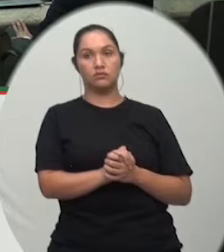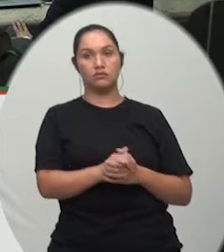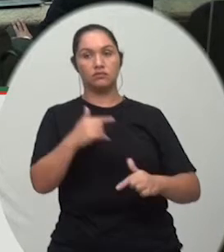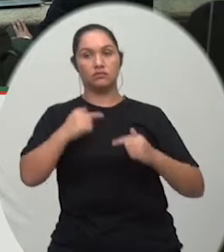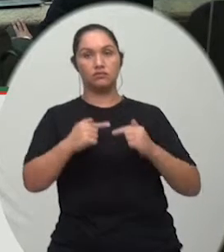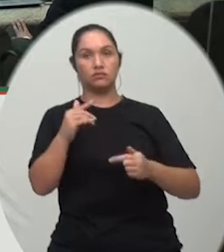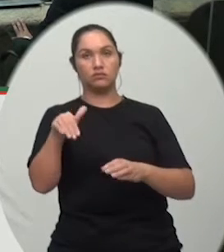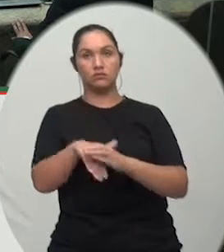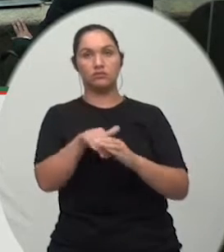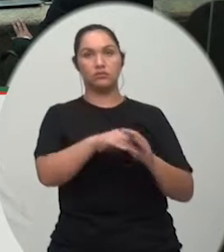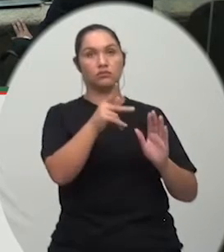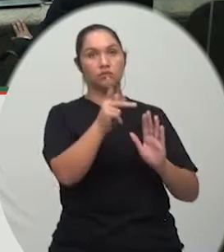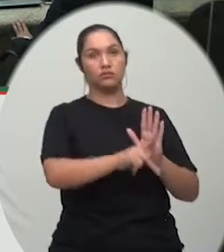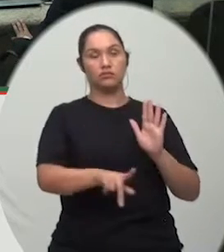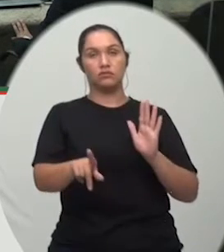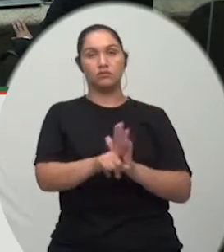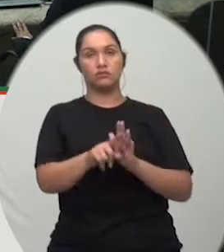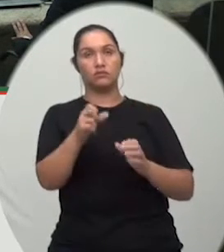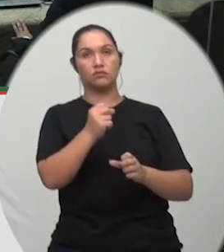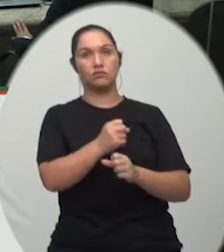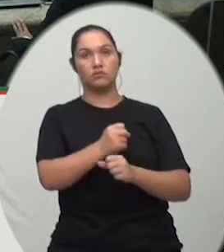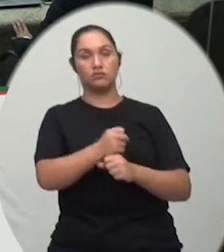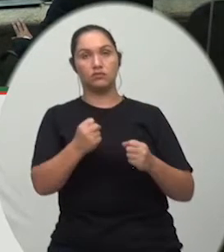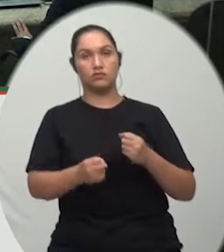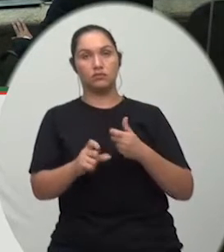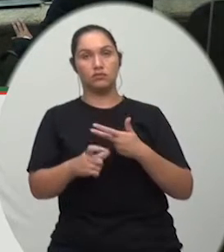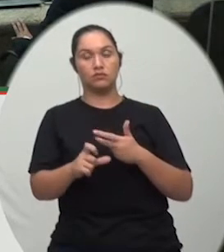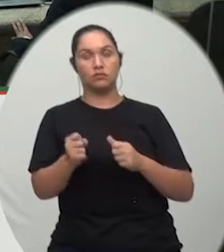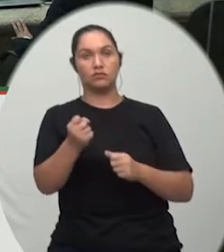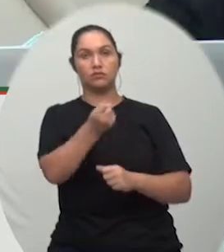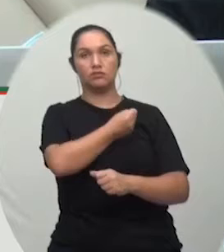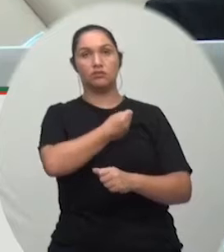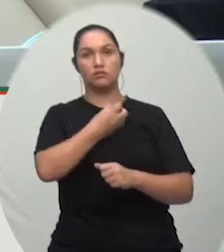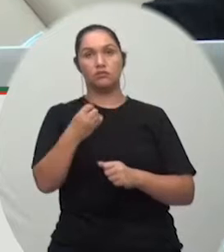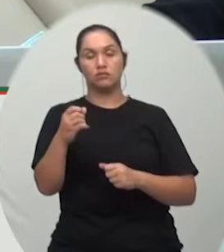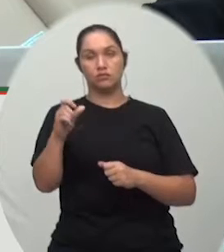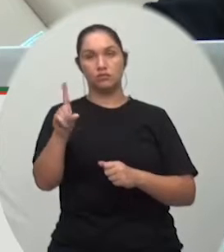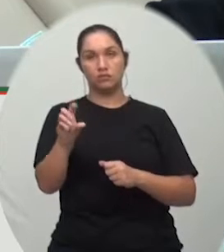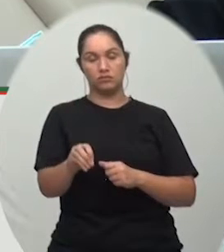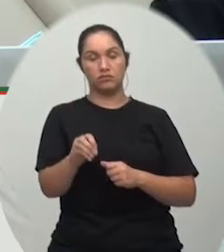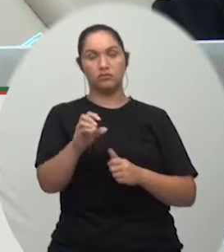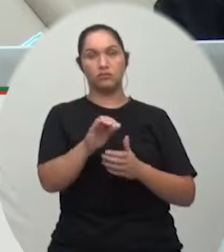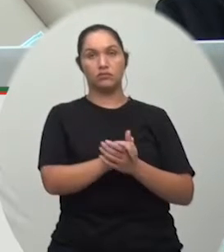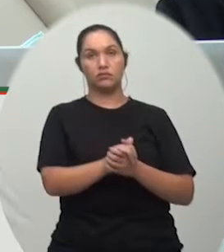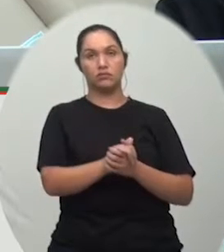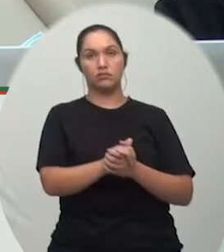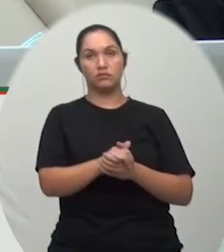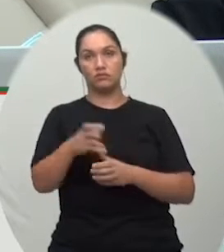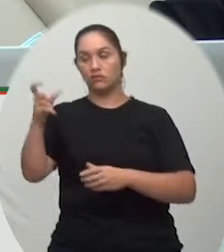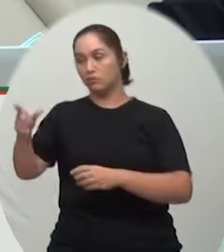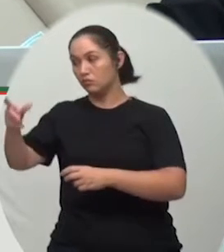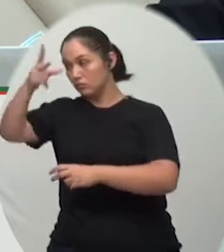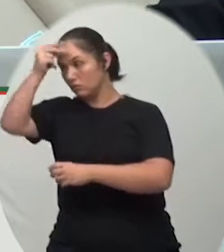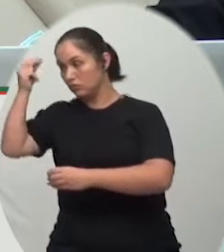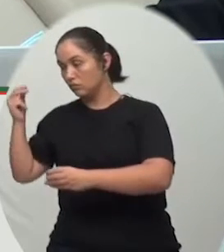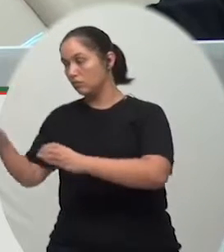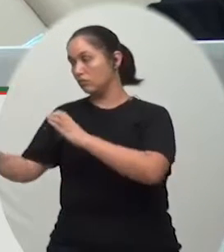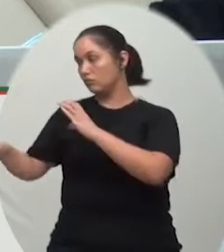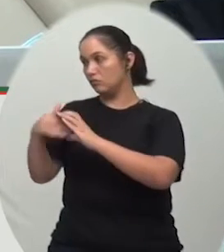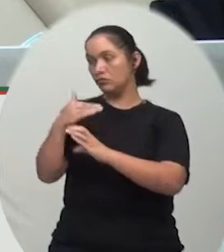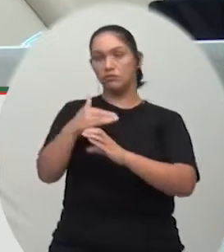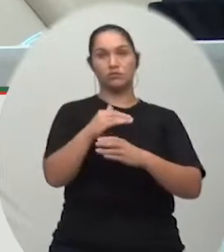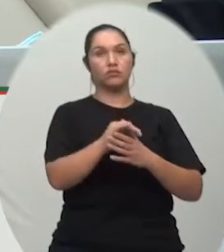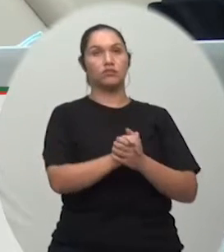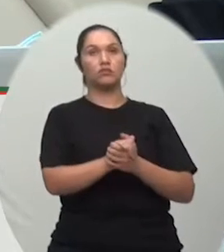Em única discussão e votação, o projeto de lei do Executivo PE 010/19, encaminhado pelo Prefeito Municipal,